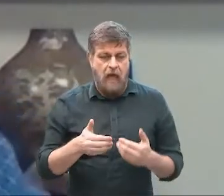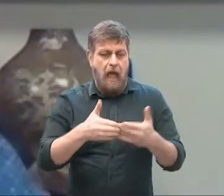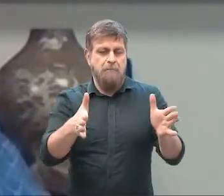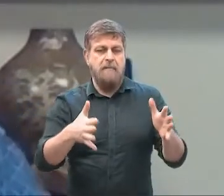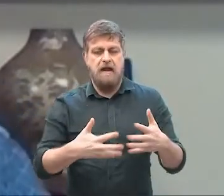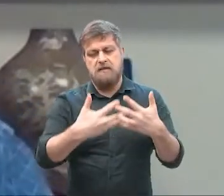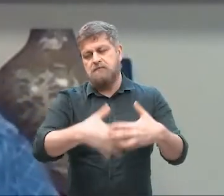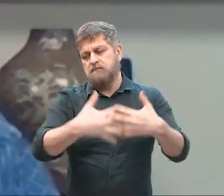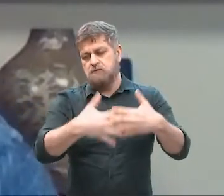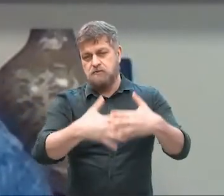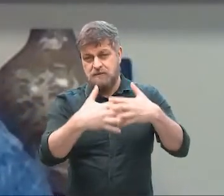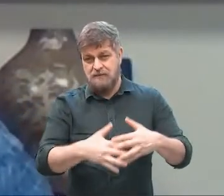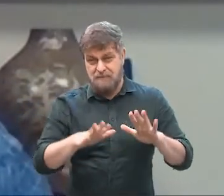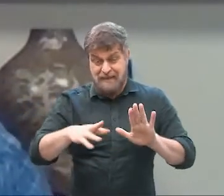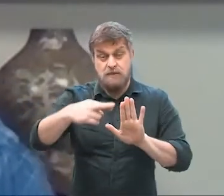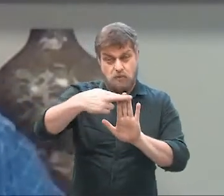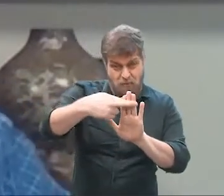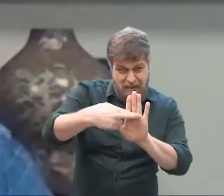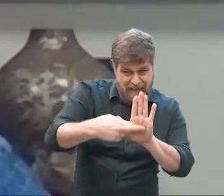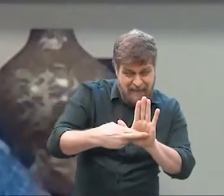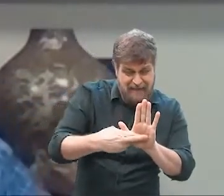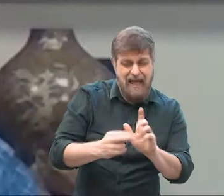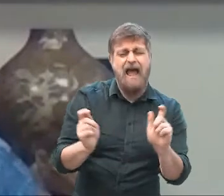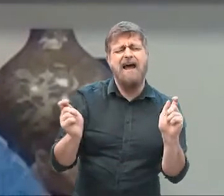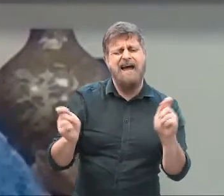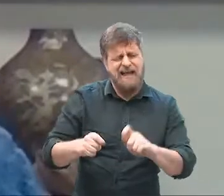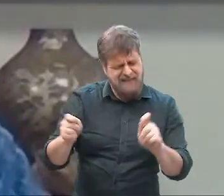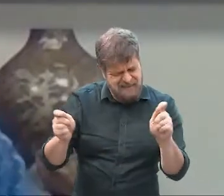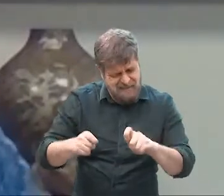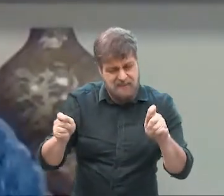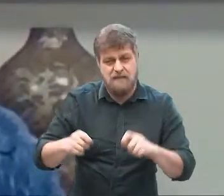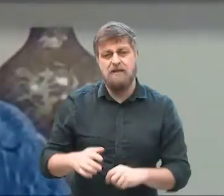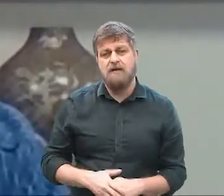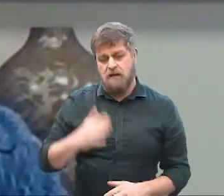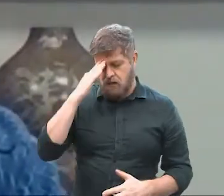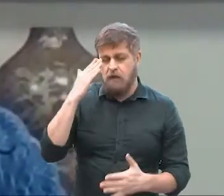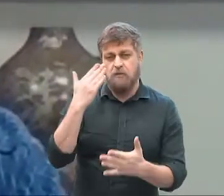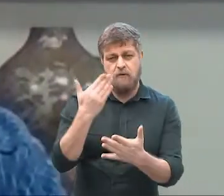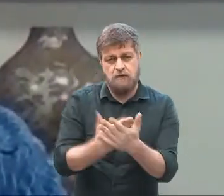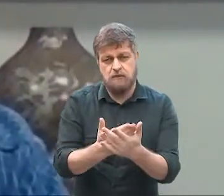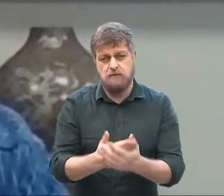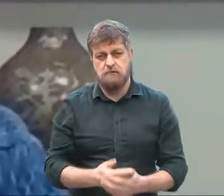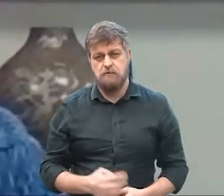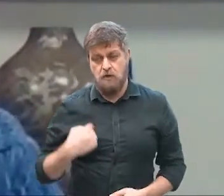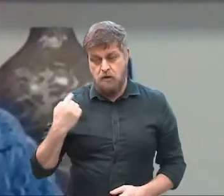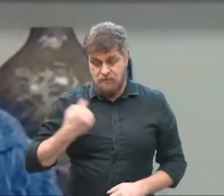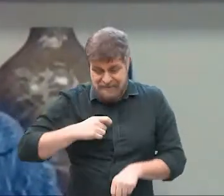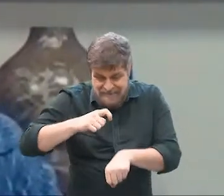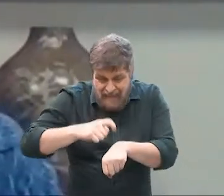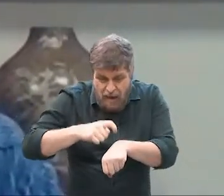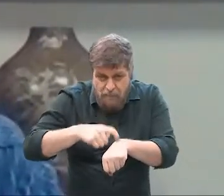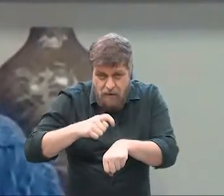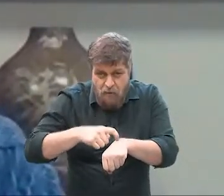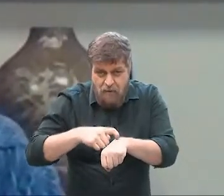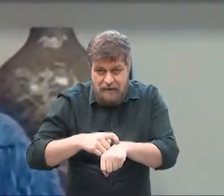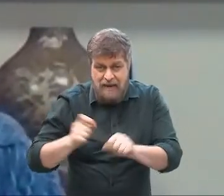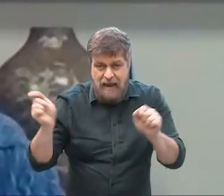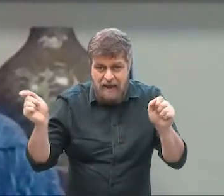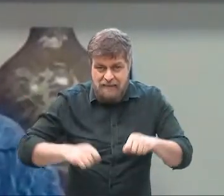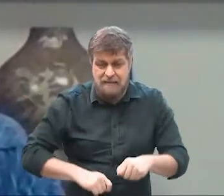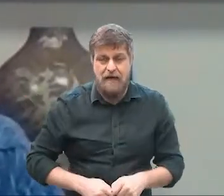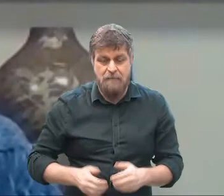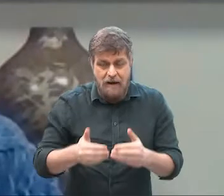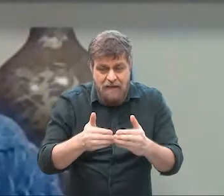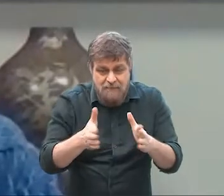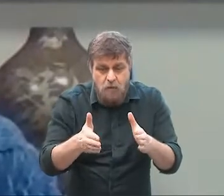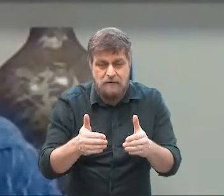aberta, mas com regras, com critérios, eu acredito que nós estamos no momento de começarmos a